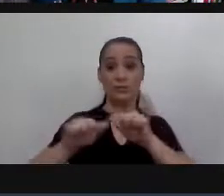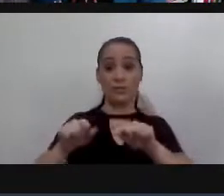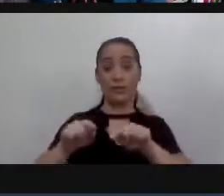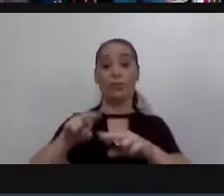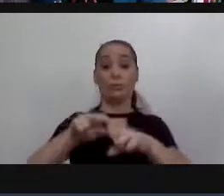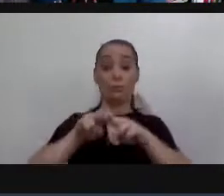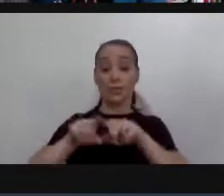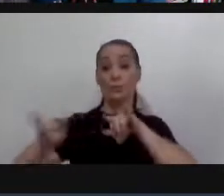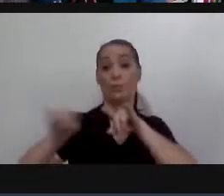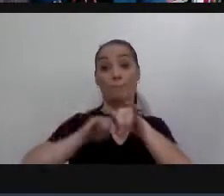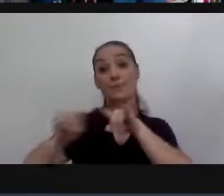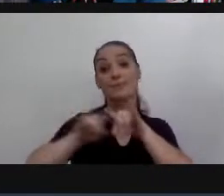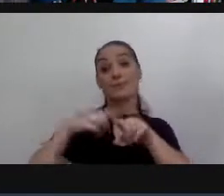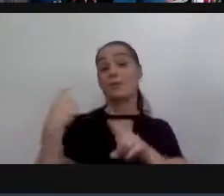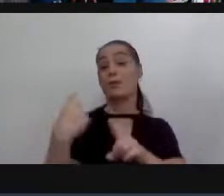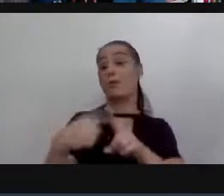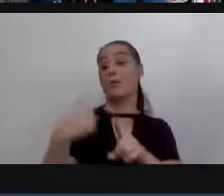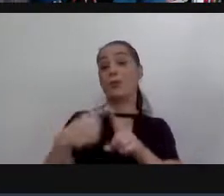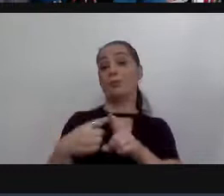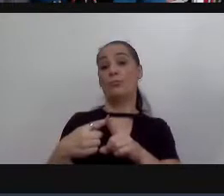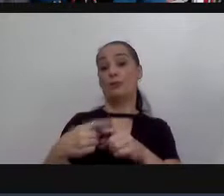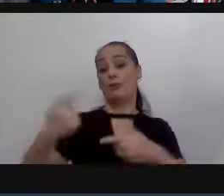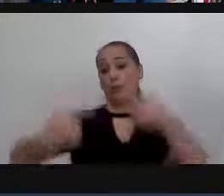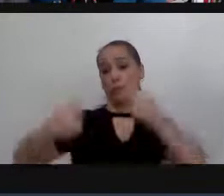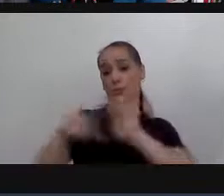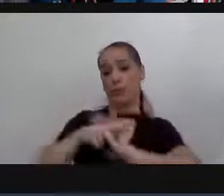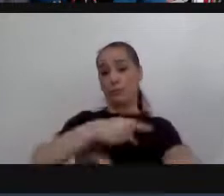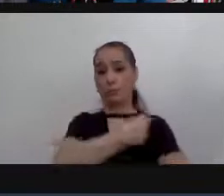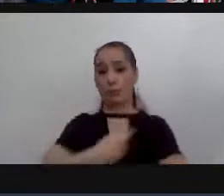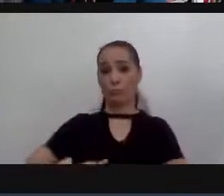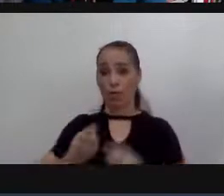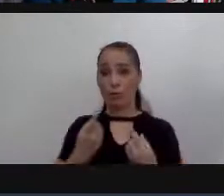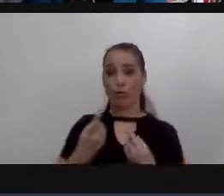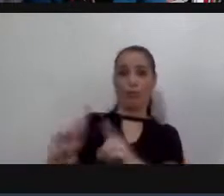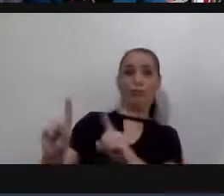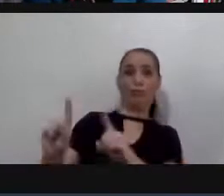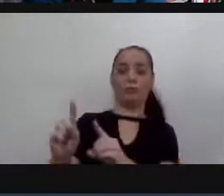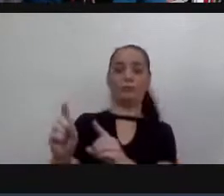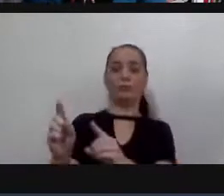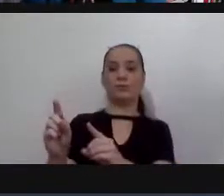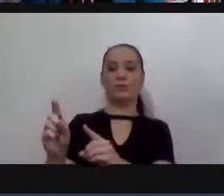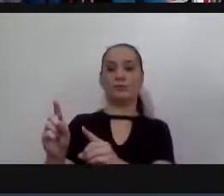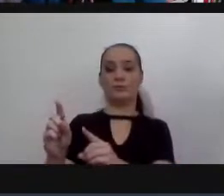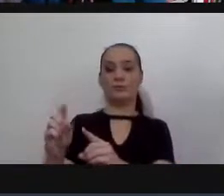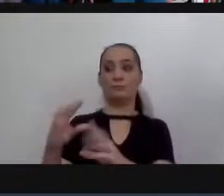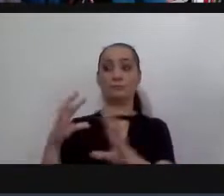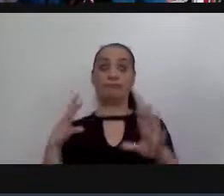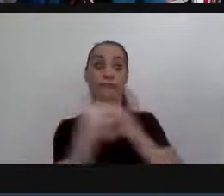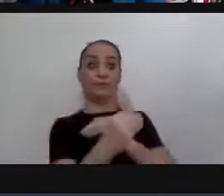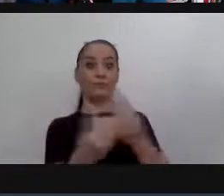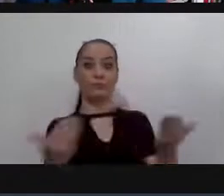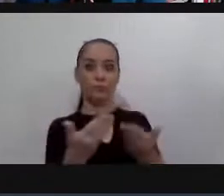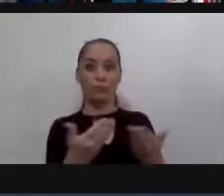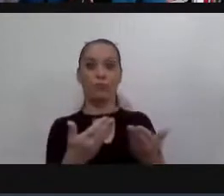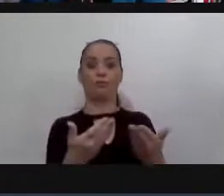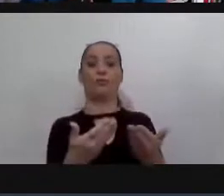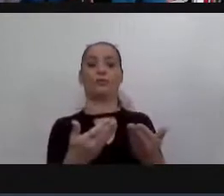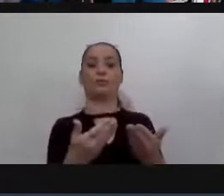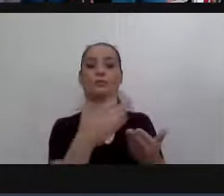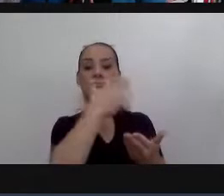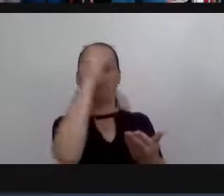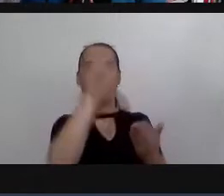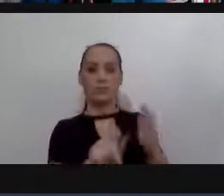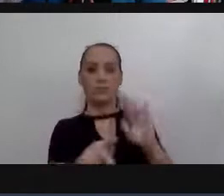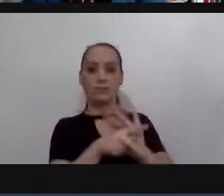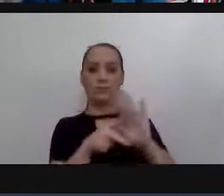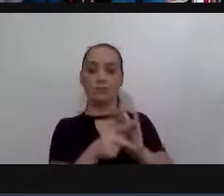foi contra as políticas do governo e que hoje trabalha como agente de integração. Então, só para dizer